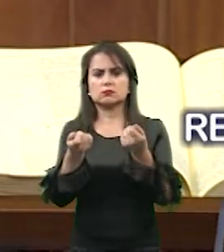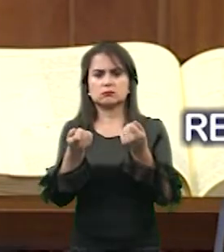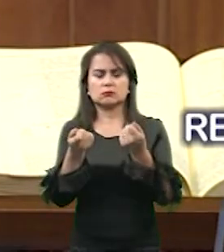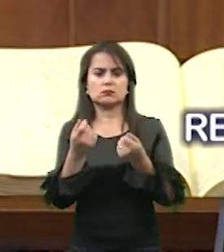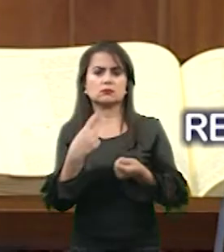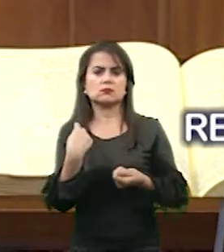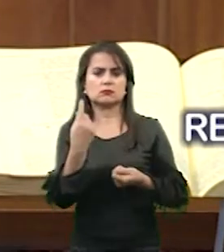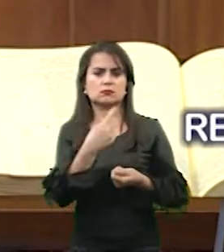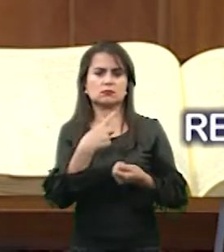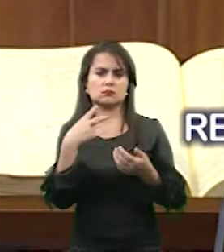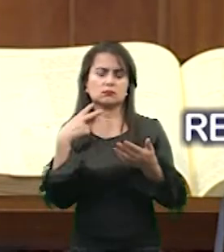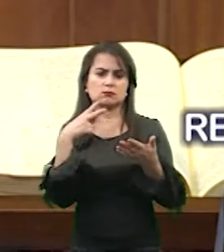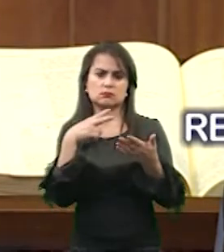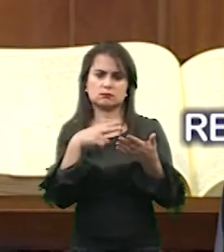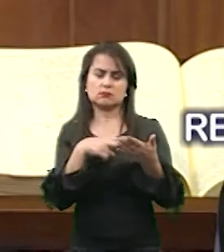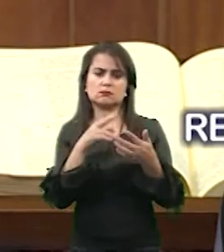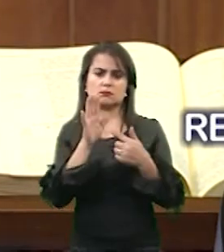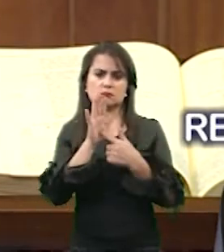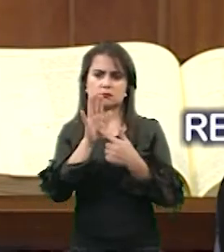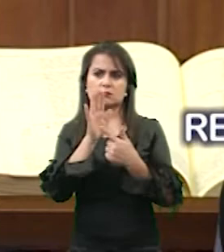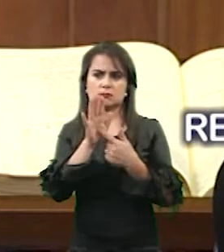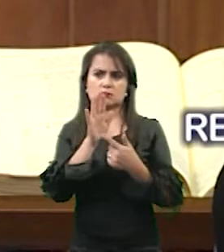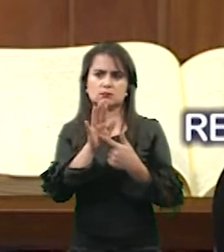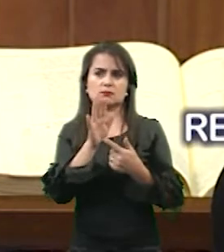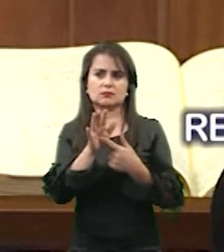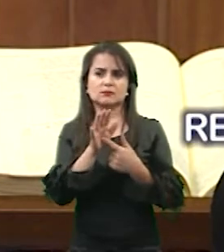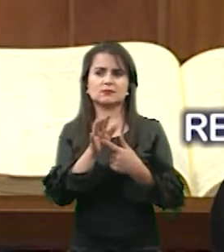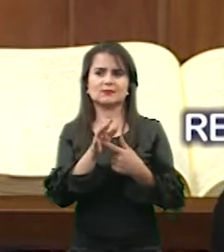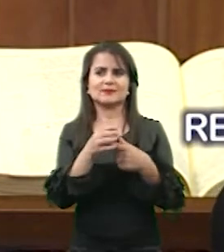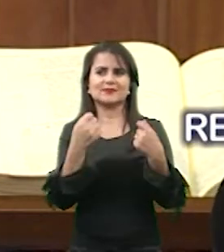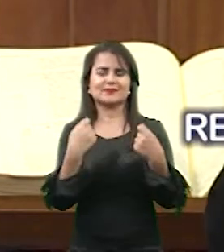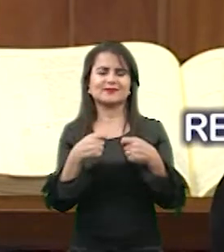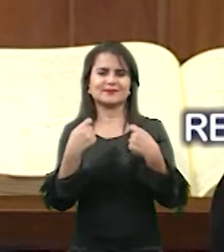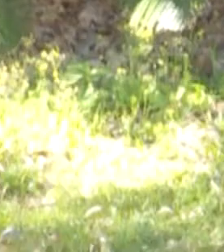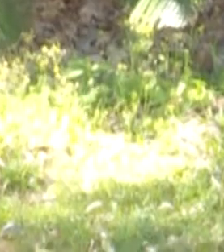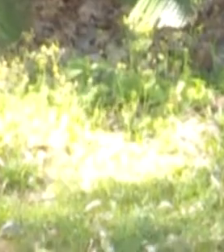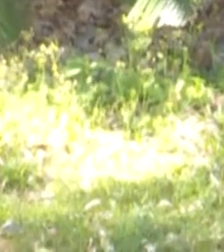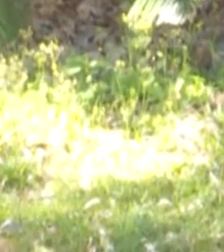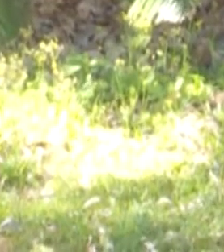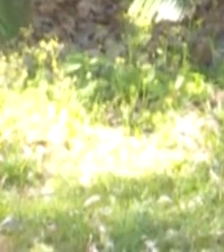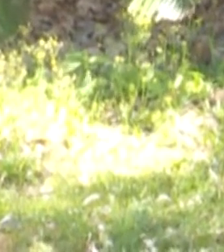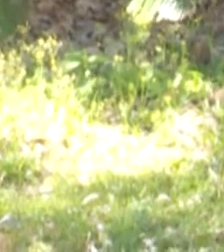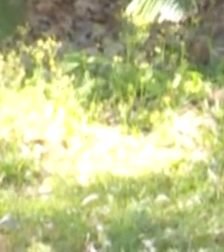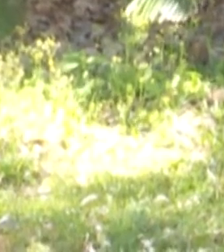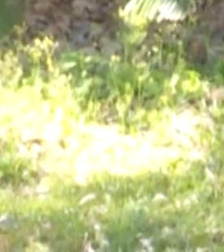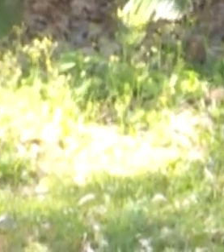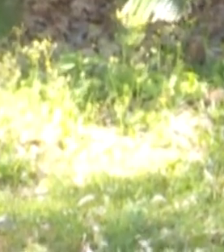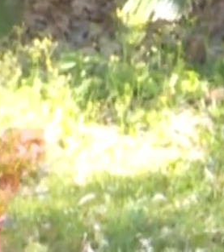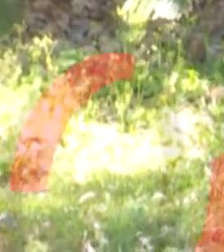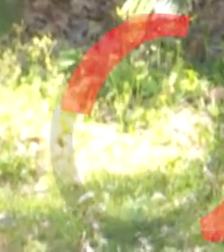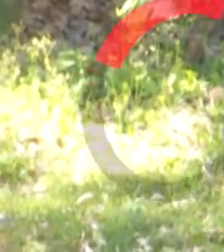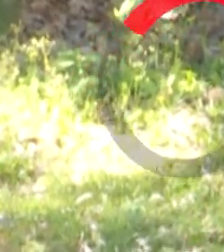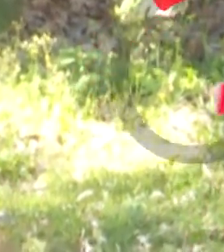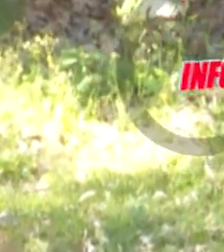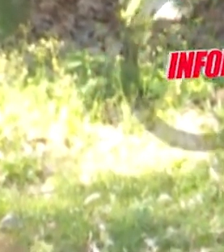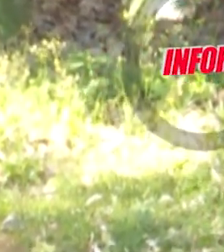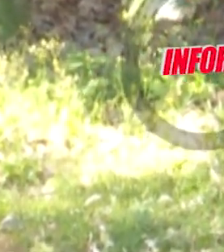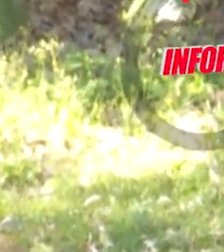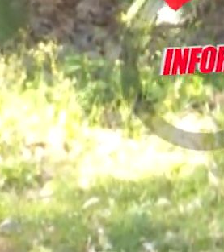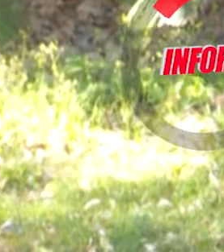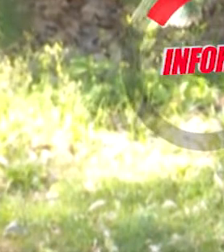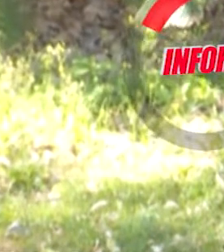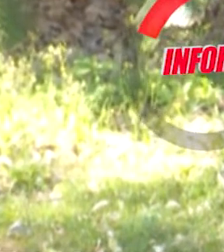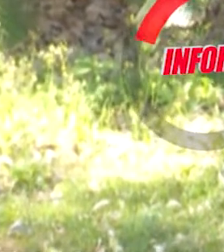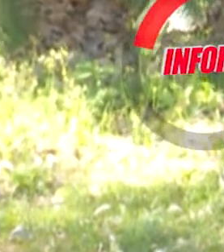foi aqui parado com um acidente em serviço e a Lei atual não prevê isso o projeto de lei é complementar ao código